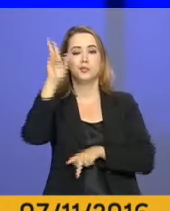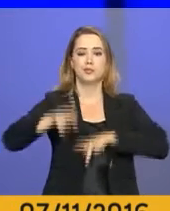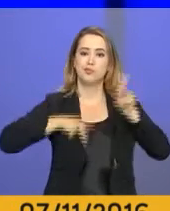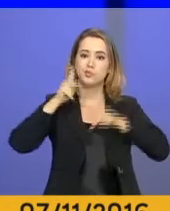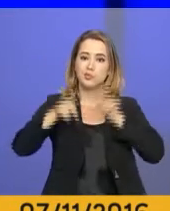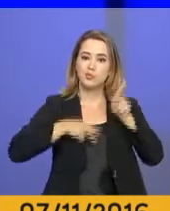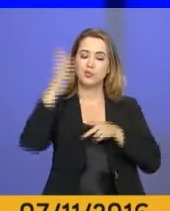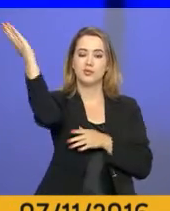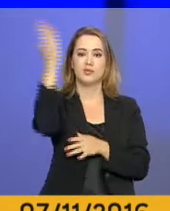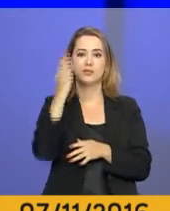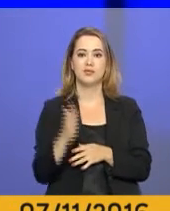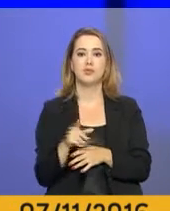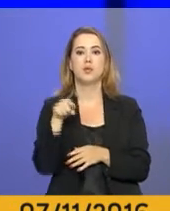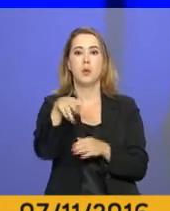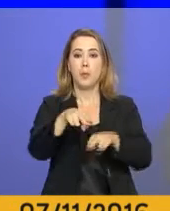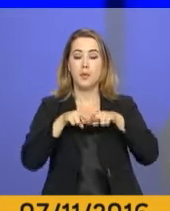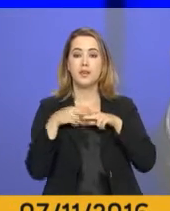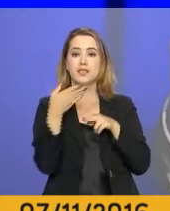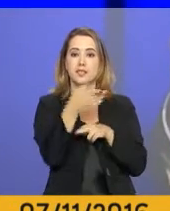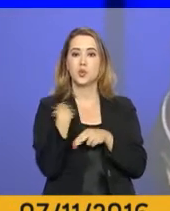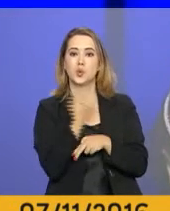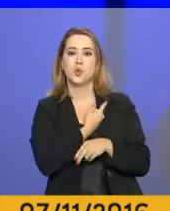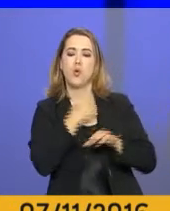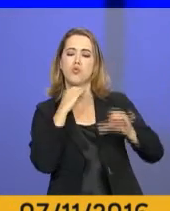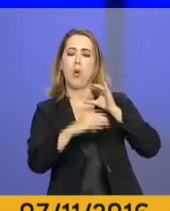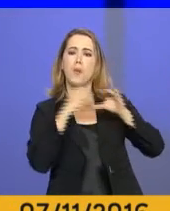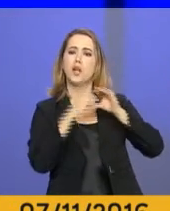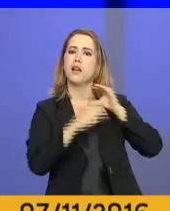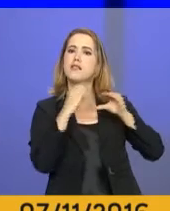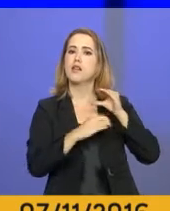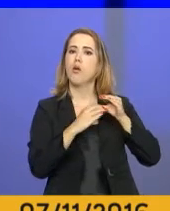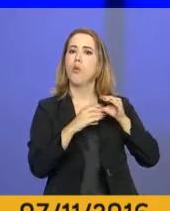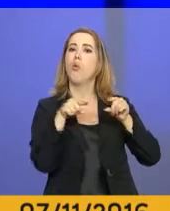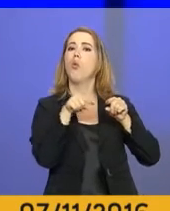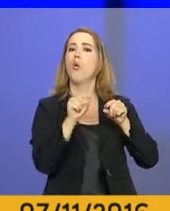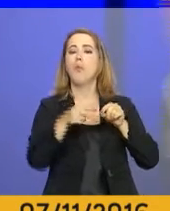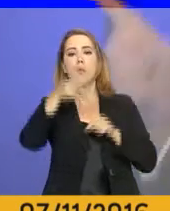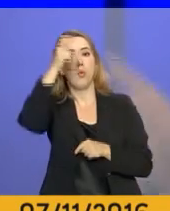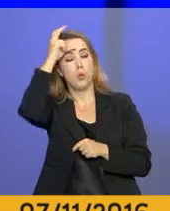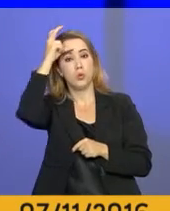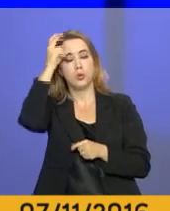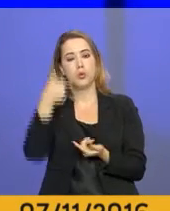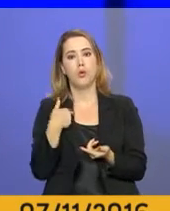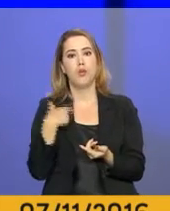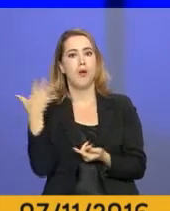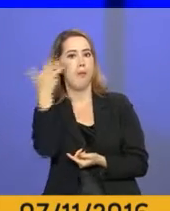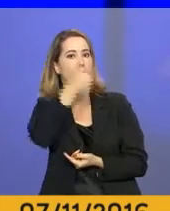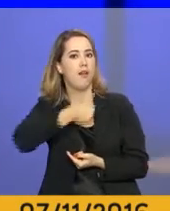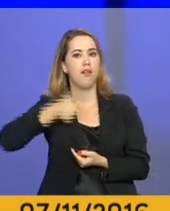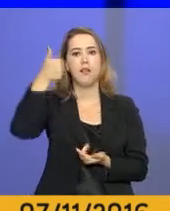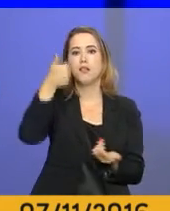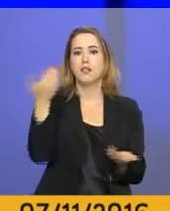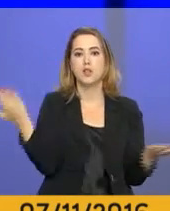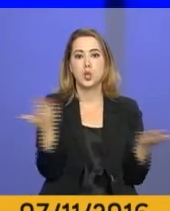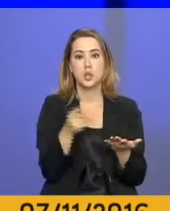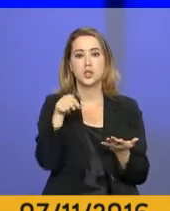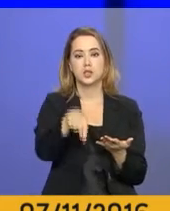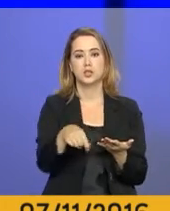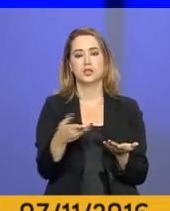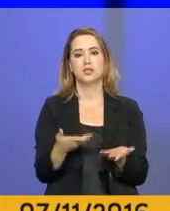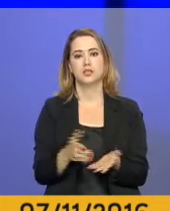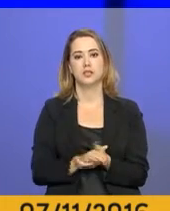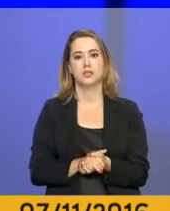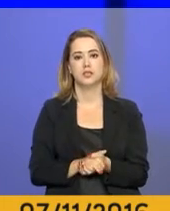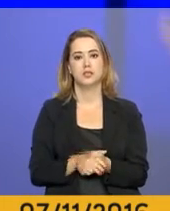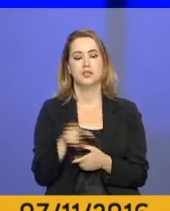é por meio dela que nós nos comunicamos veja a comunicação extraordinária que se deu aqui entre todos nós não é